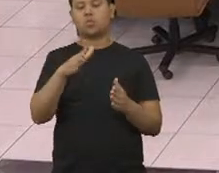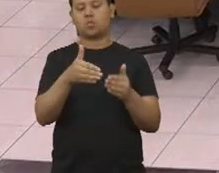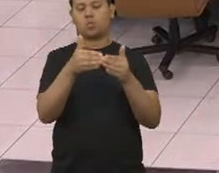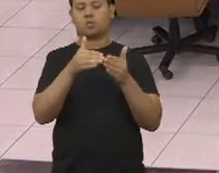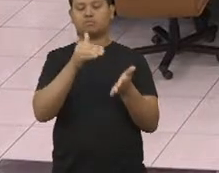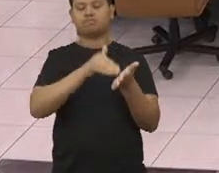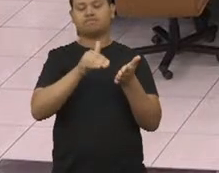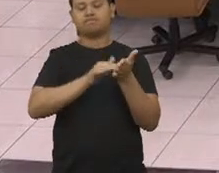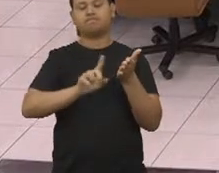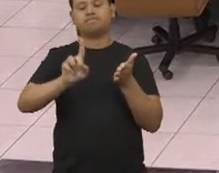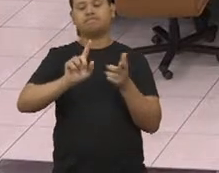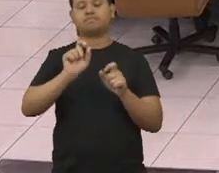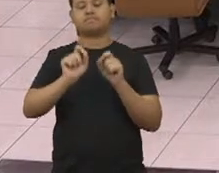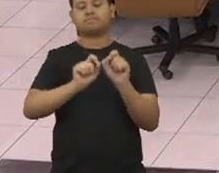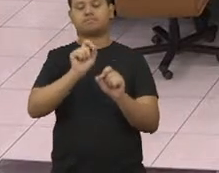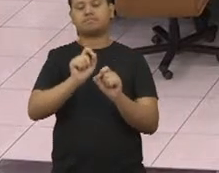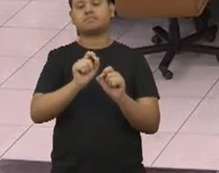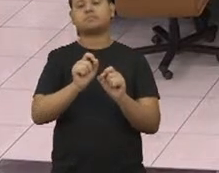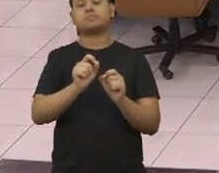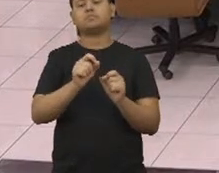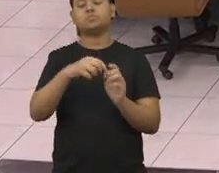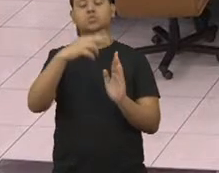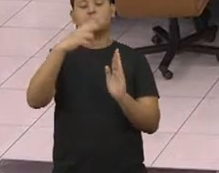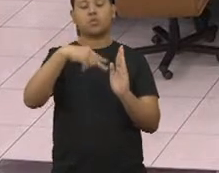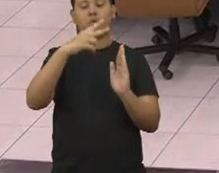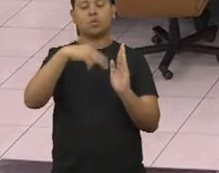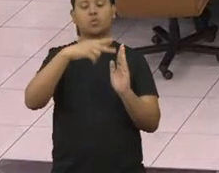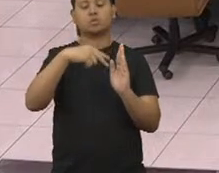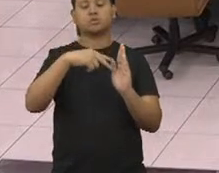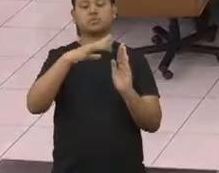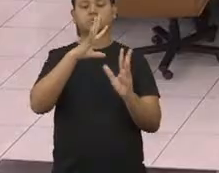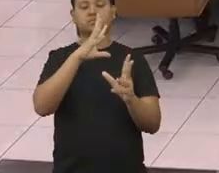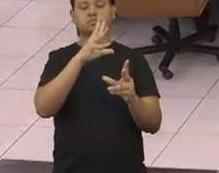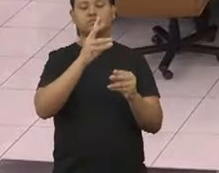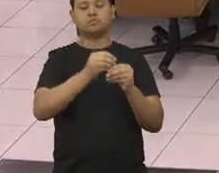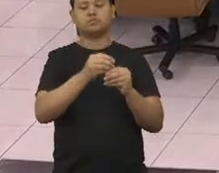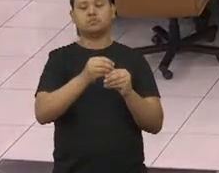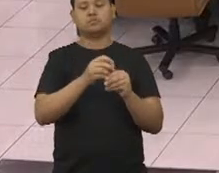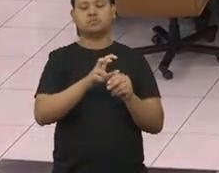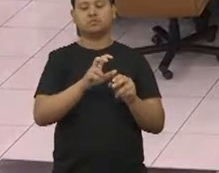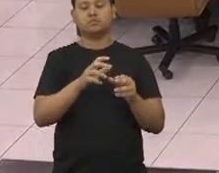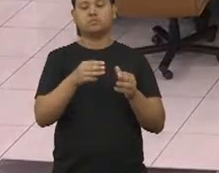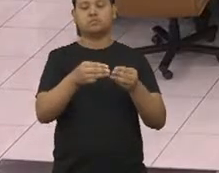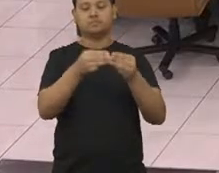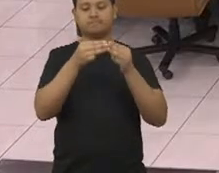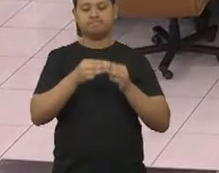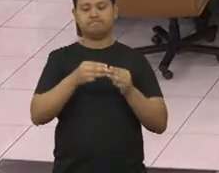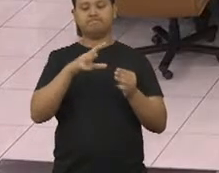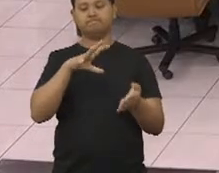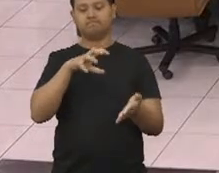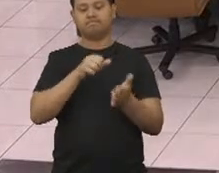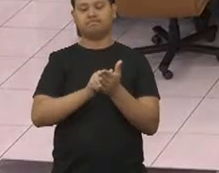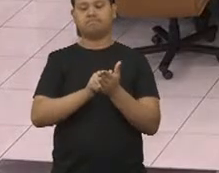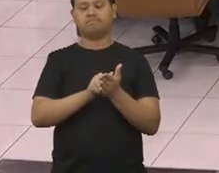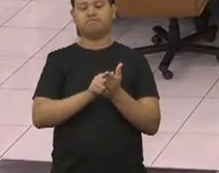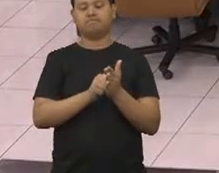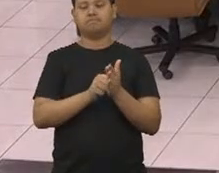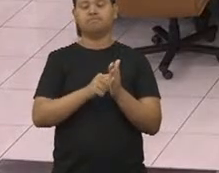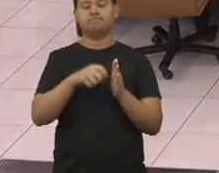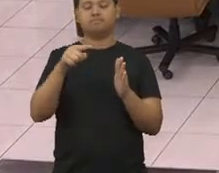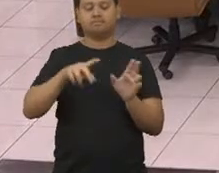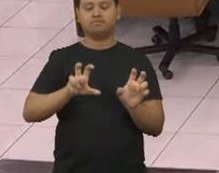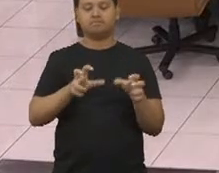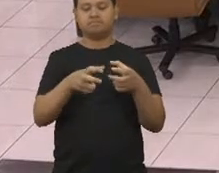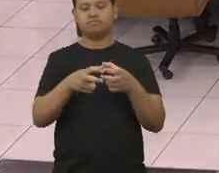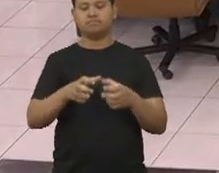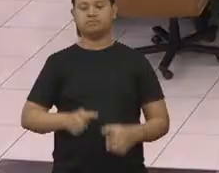à primeira secretária que faça a leitura das sínteses das moções protocoladas para